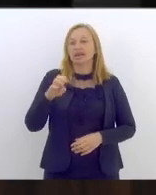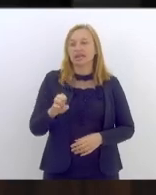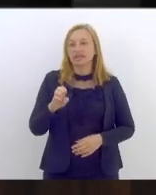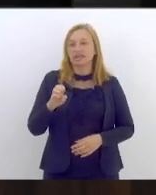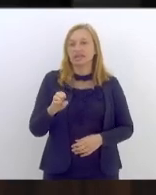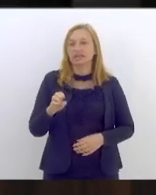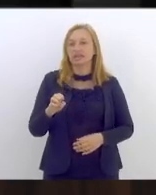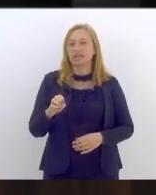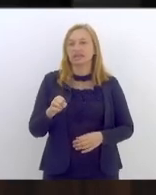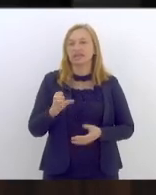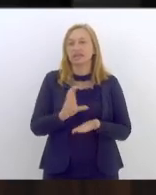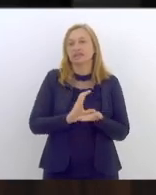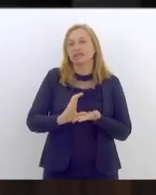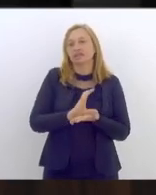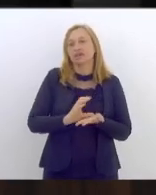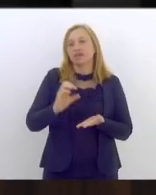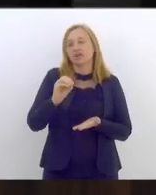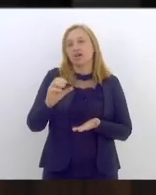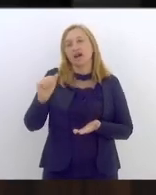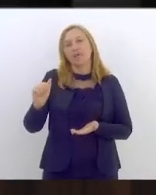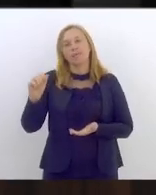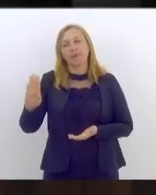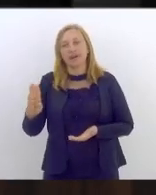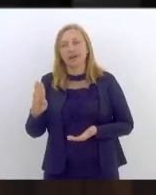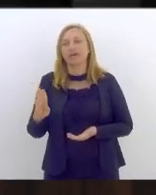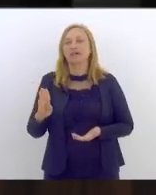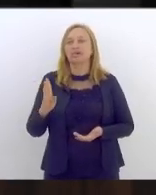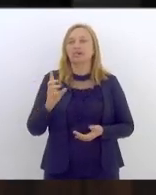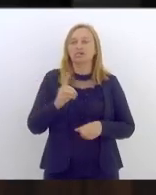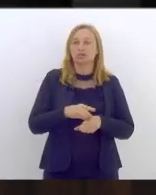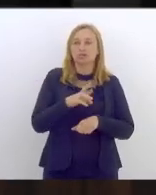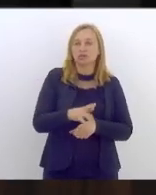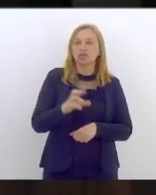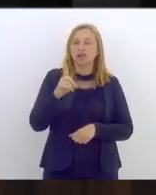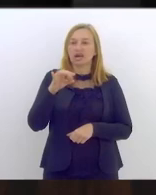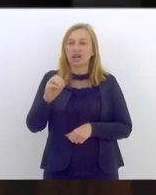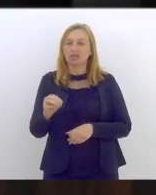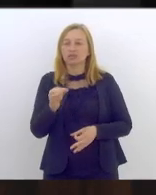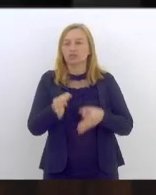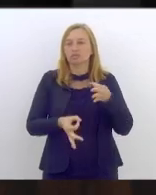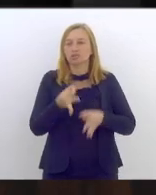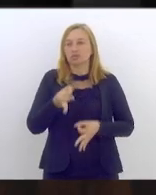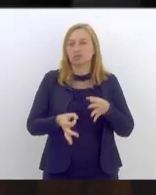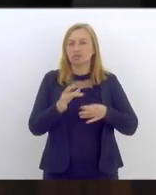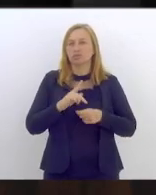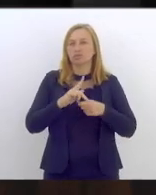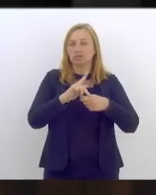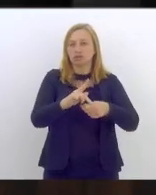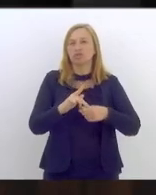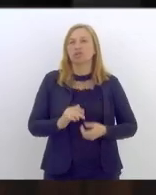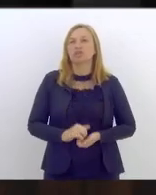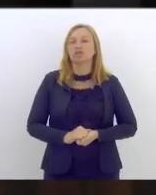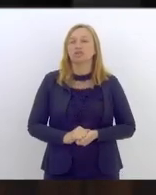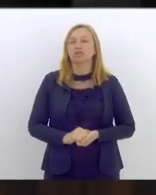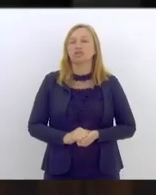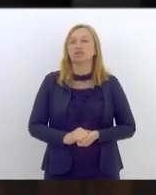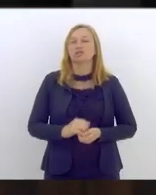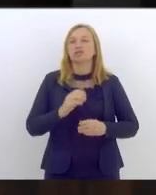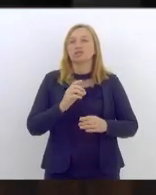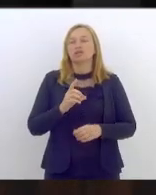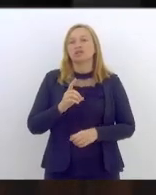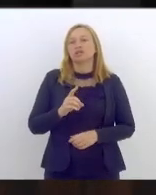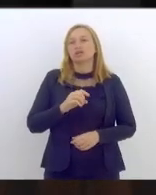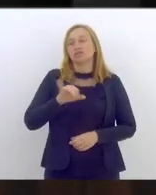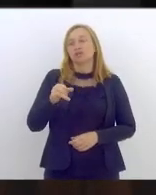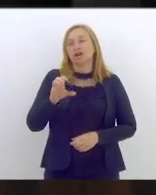OAB Doutora Cláudia perligeiro procurador de justiça Dr José Carlos diretor de comunicação do